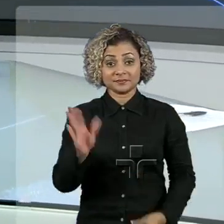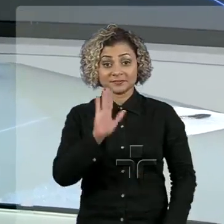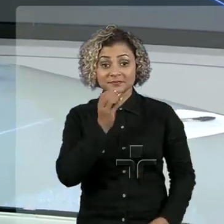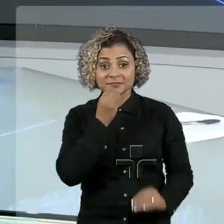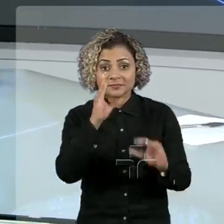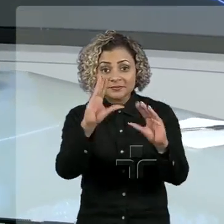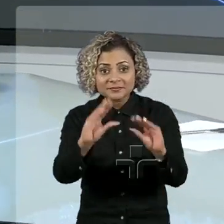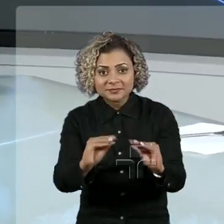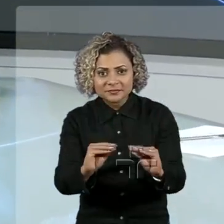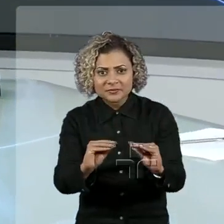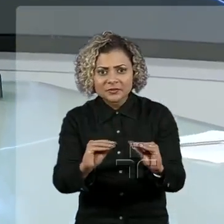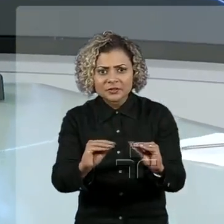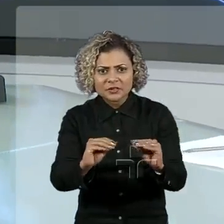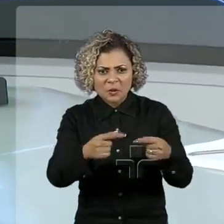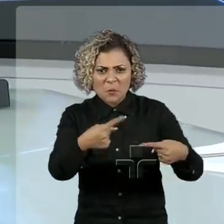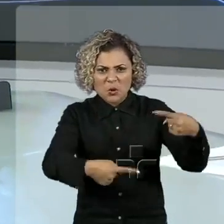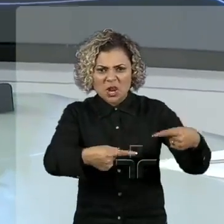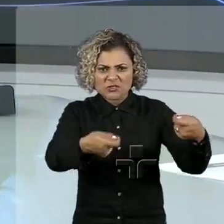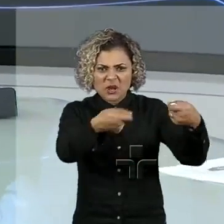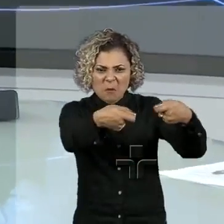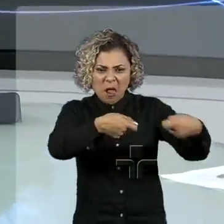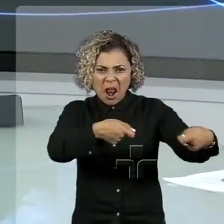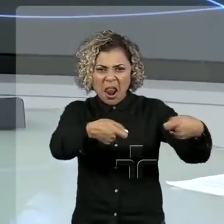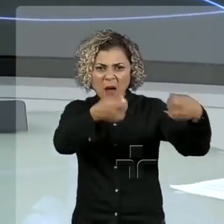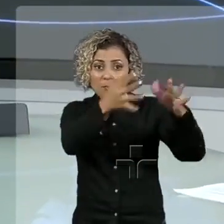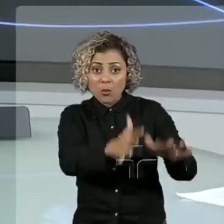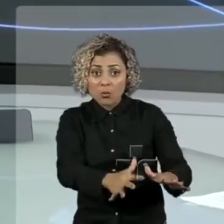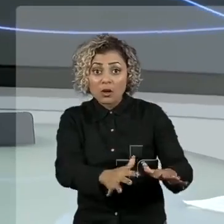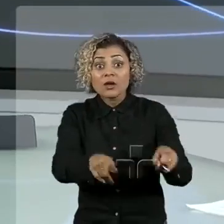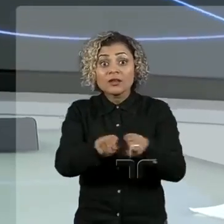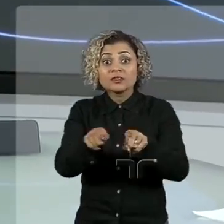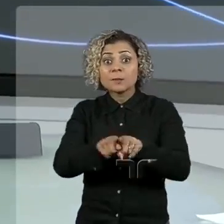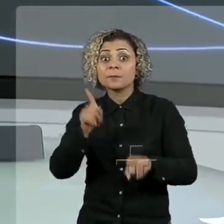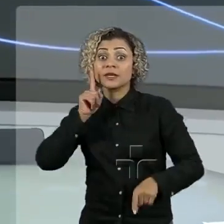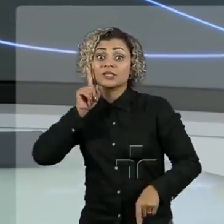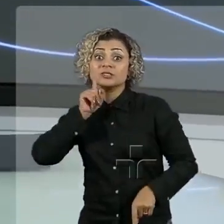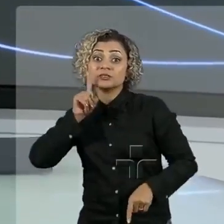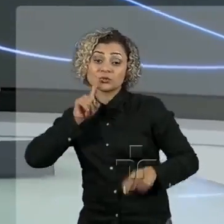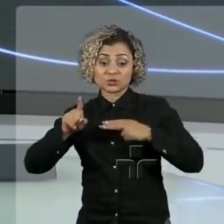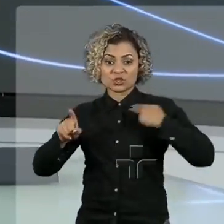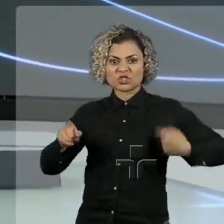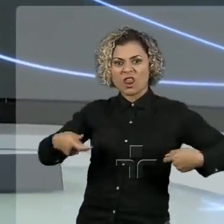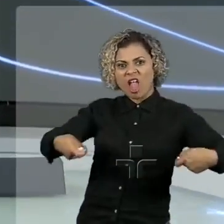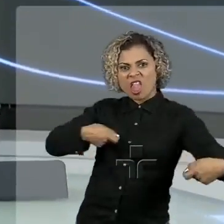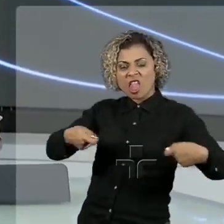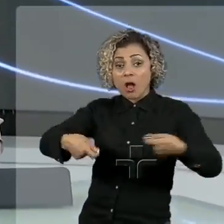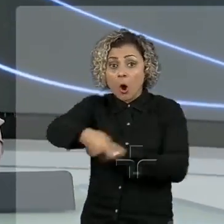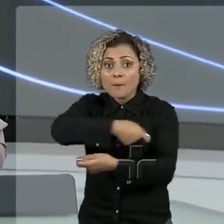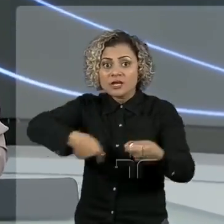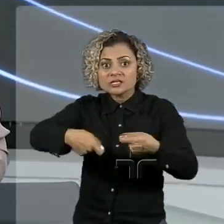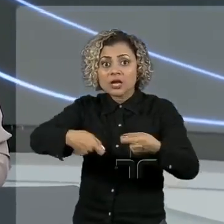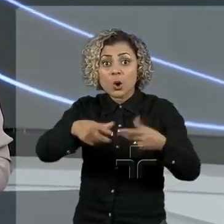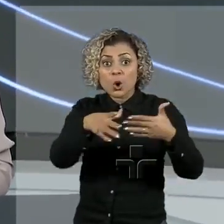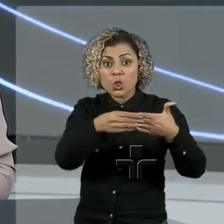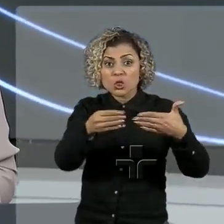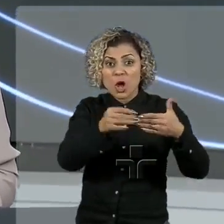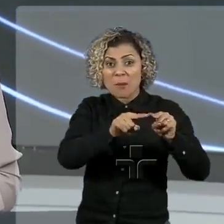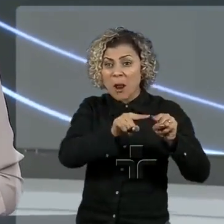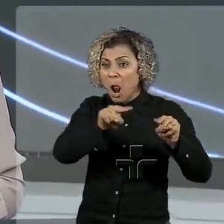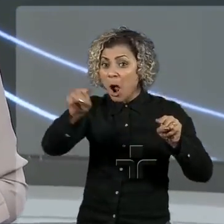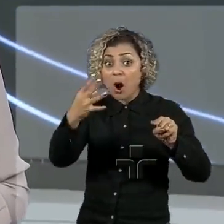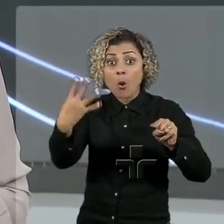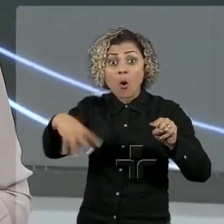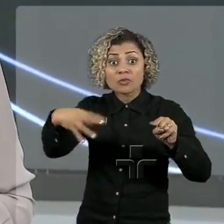Olá, boa noite. Crise política interna e guerra comercial entre China e Estados Unidos fazem o dólar disparar acima